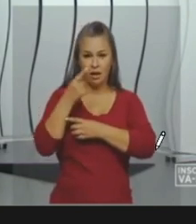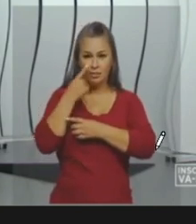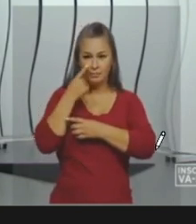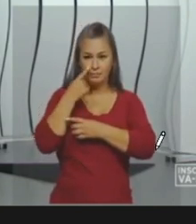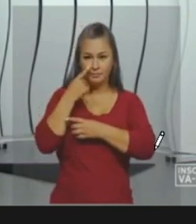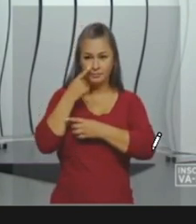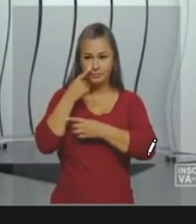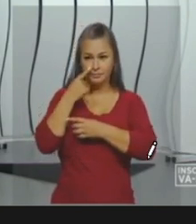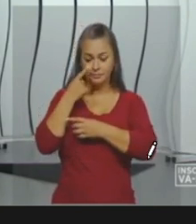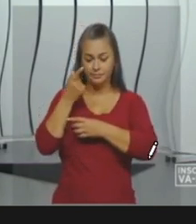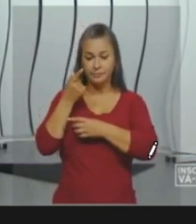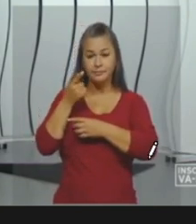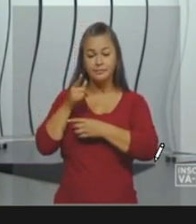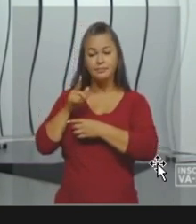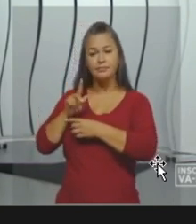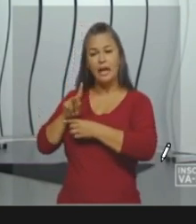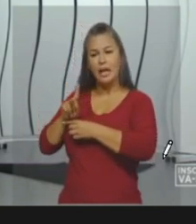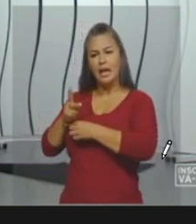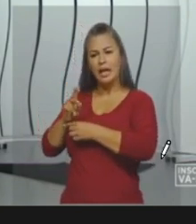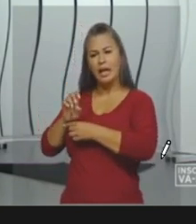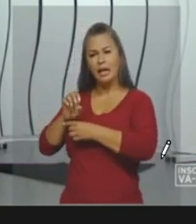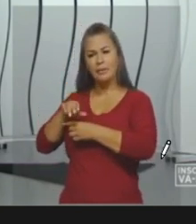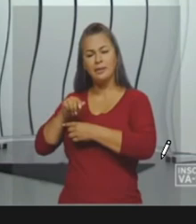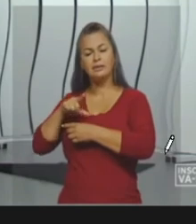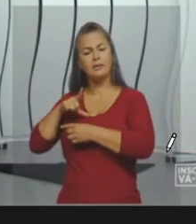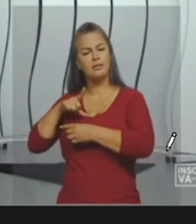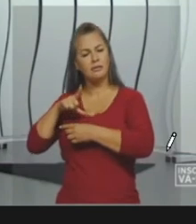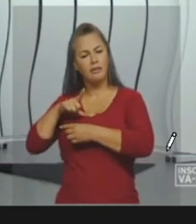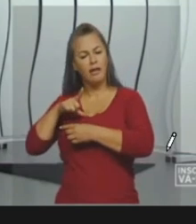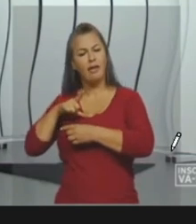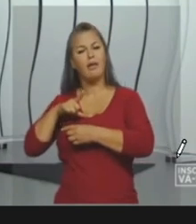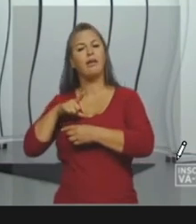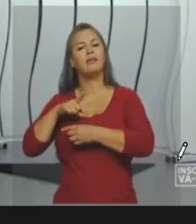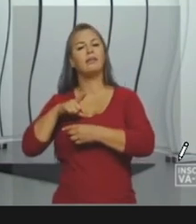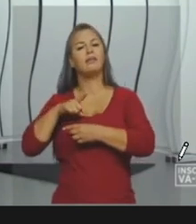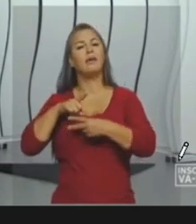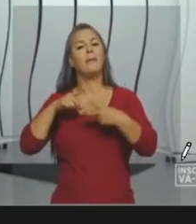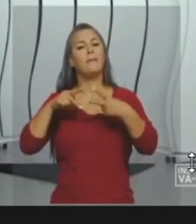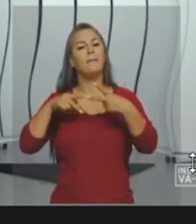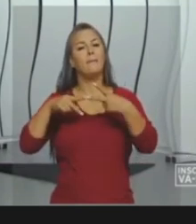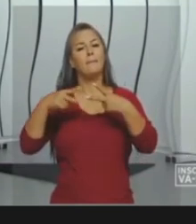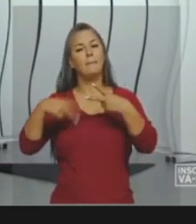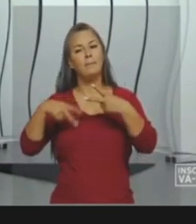fora delas, ter ou não certas proteínas, ok?